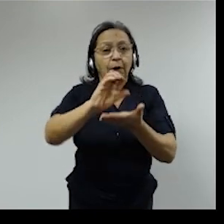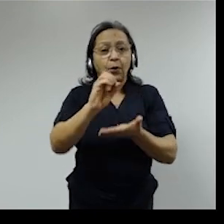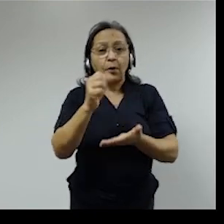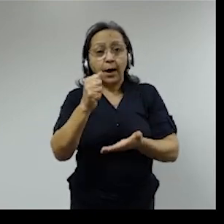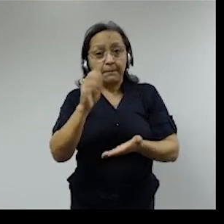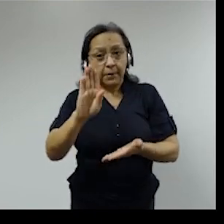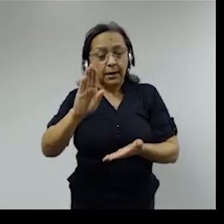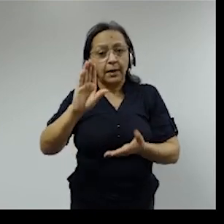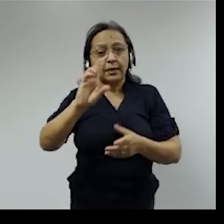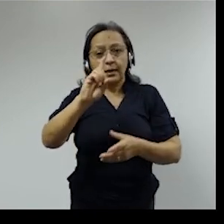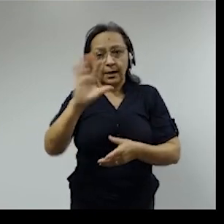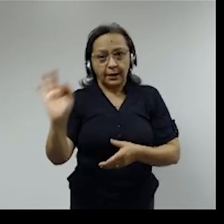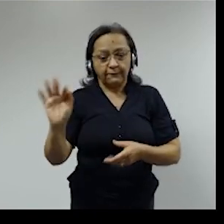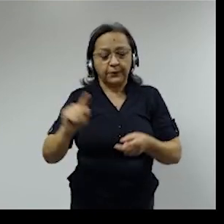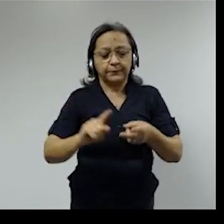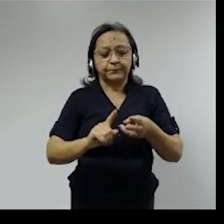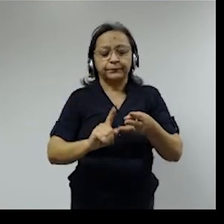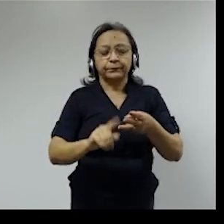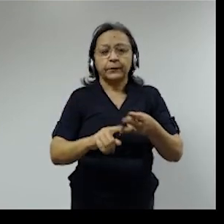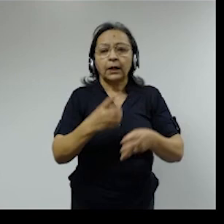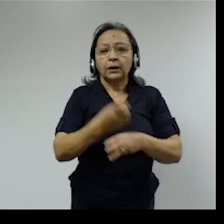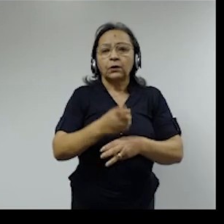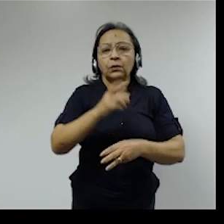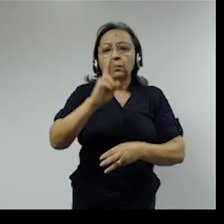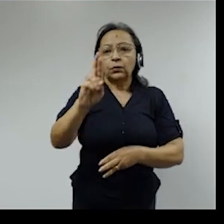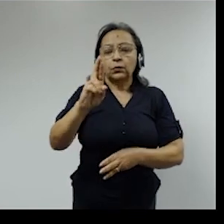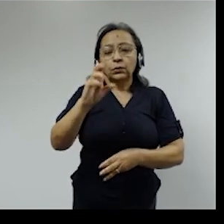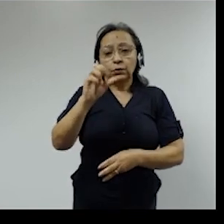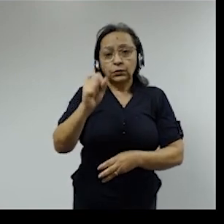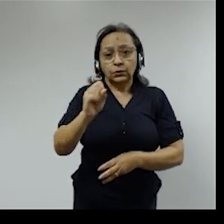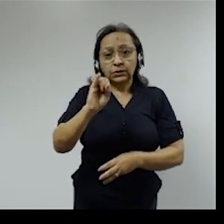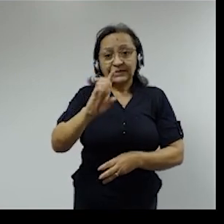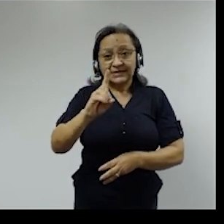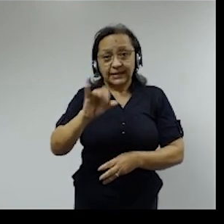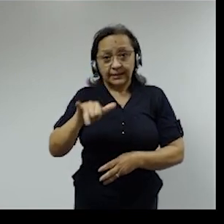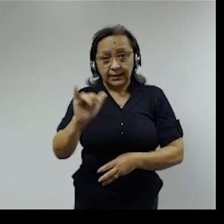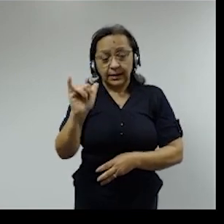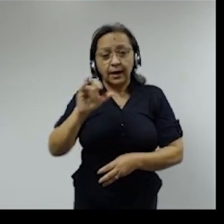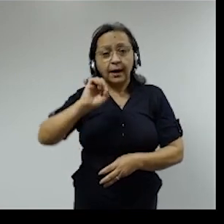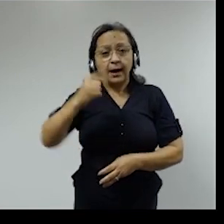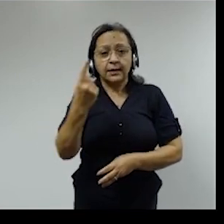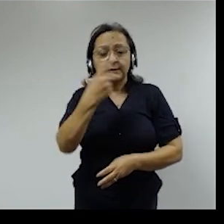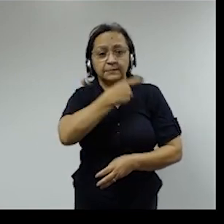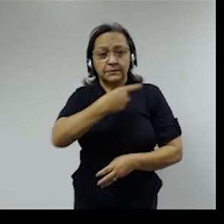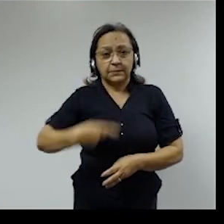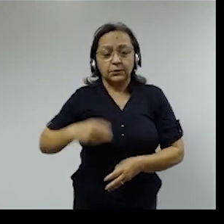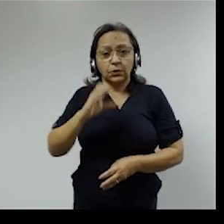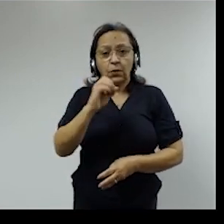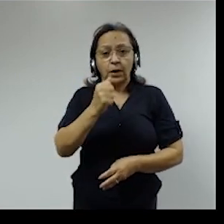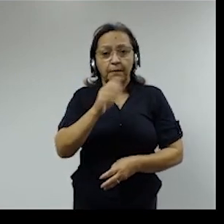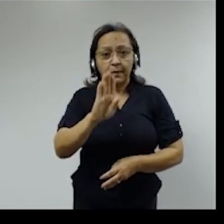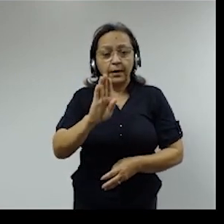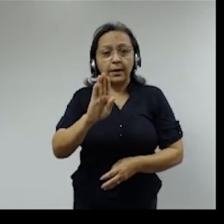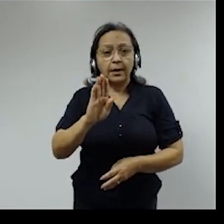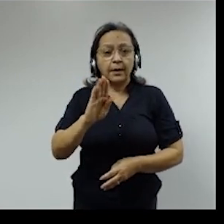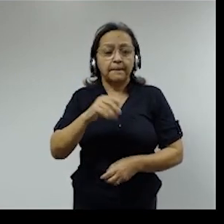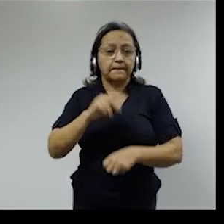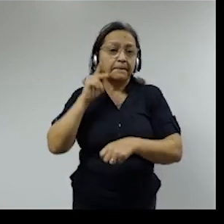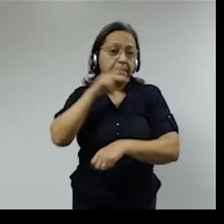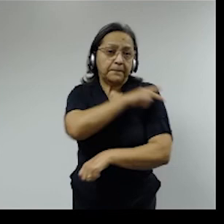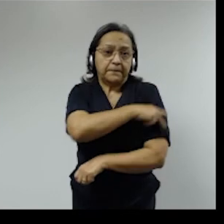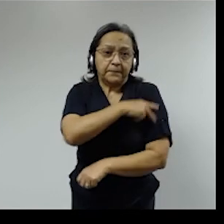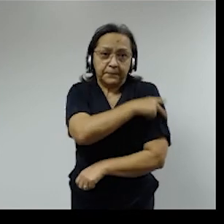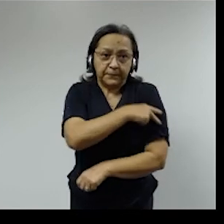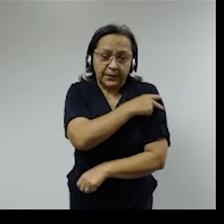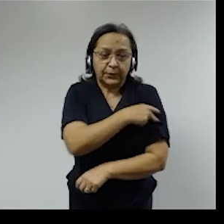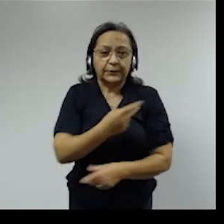Distrito Federal; Dr. Sigifrói Moreno Filho, ex-presidente da OAB do Piauí. Quero me